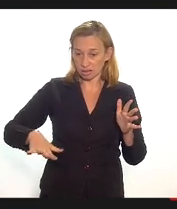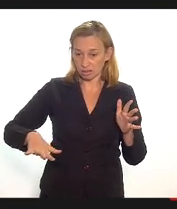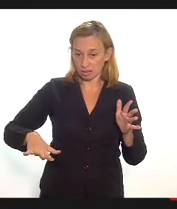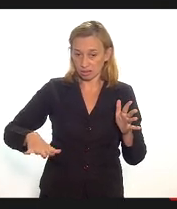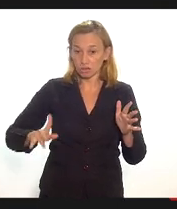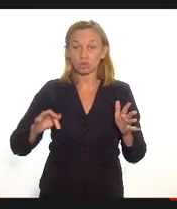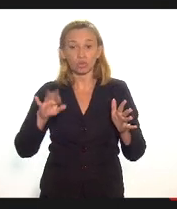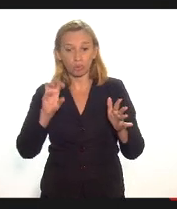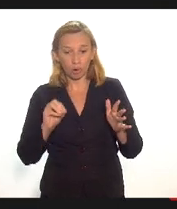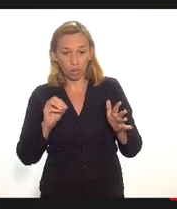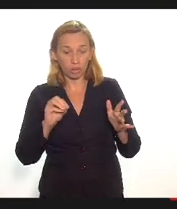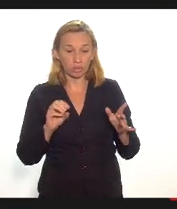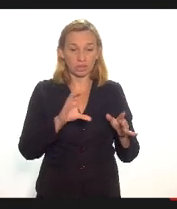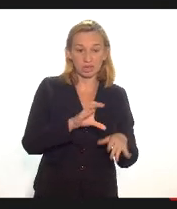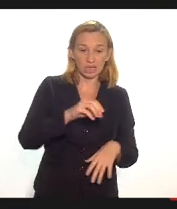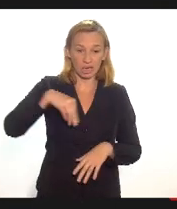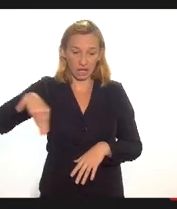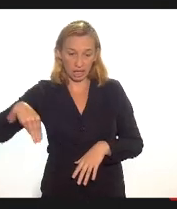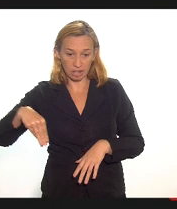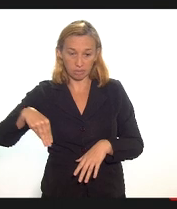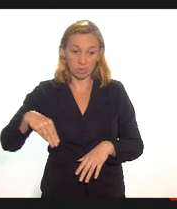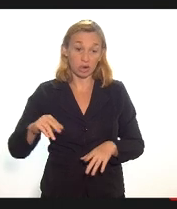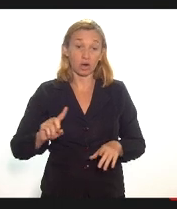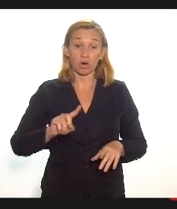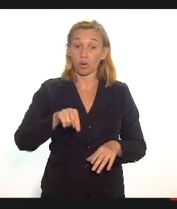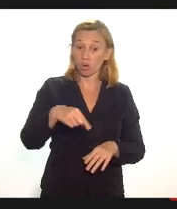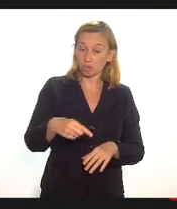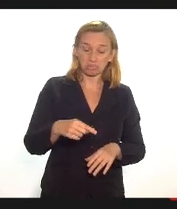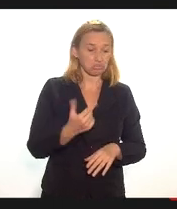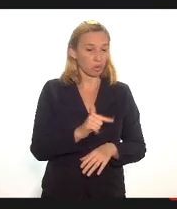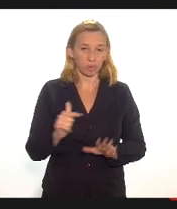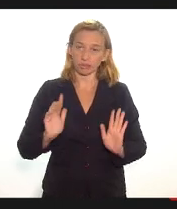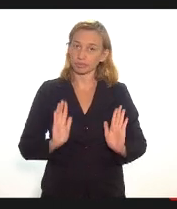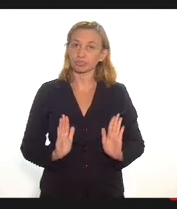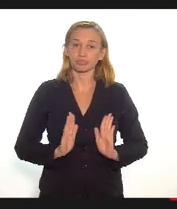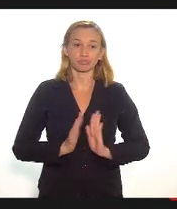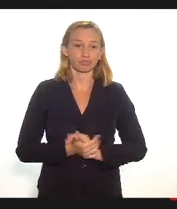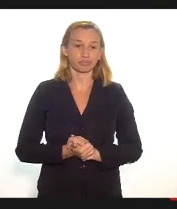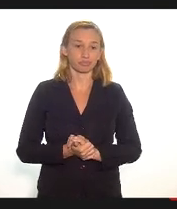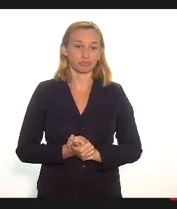bloco CM-401. Fora disso, não pode.